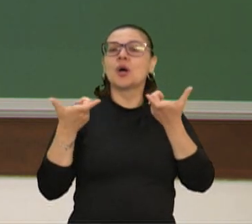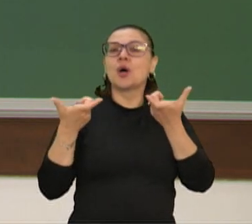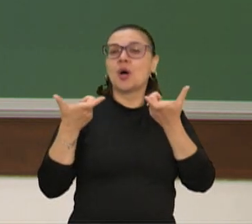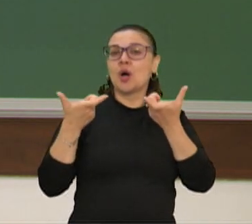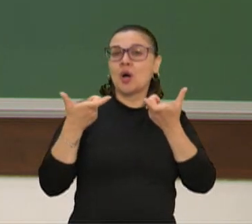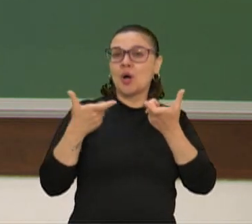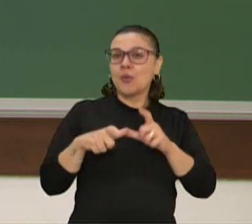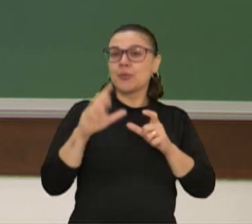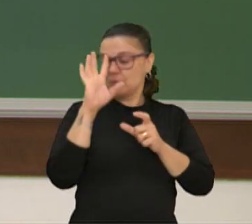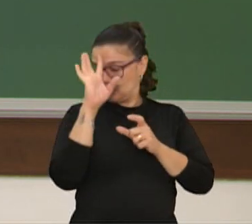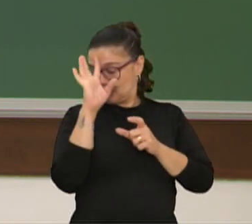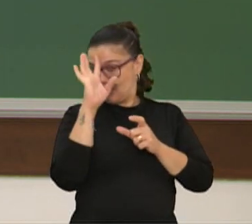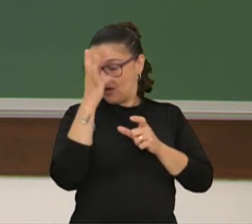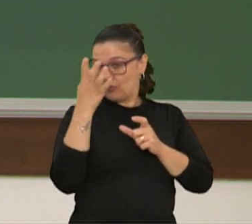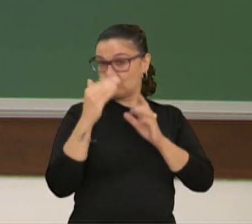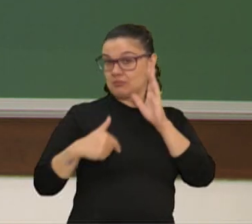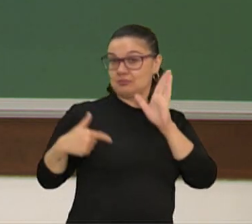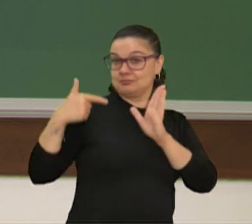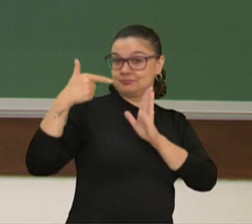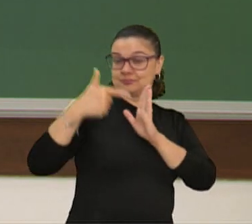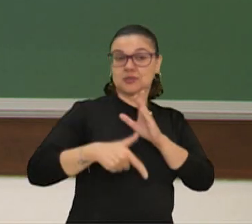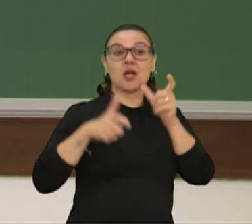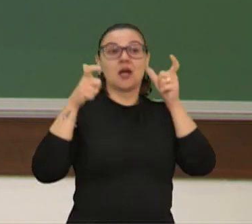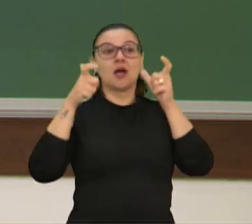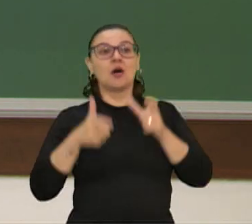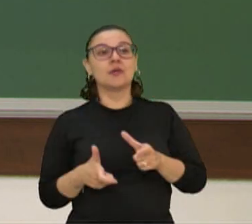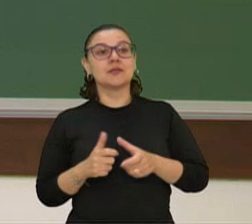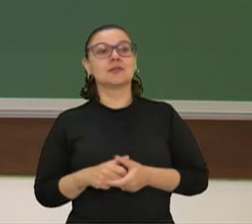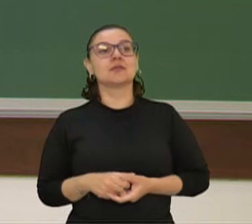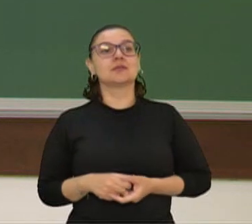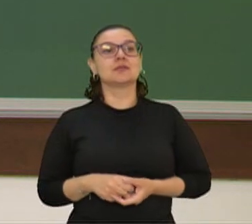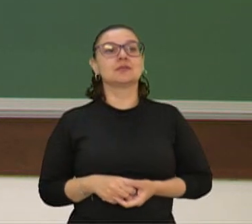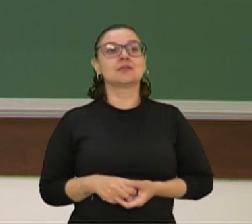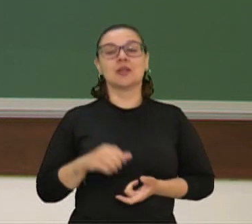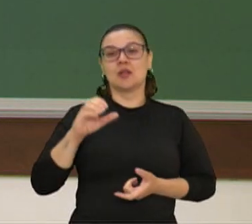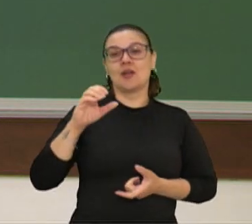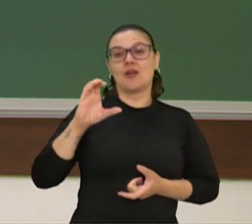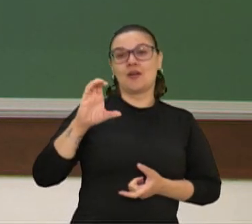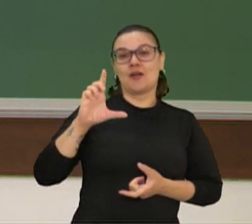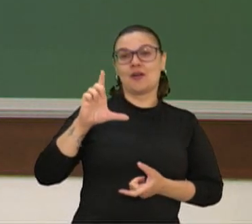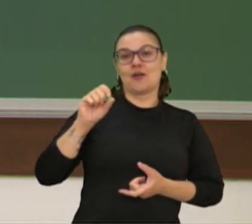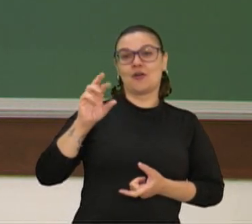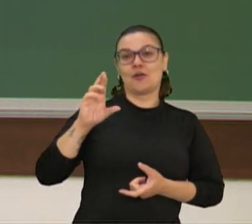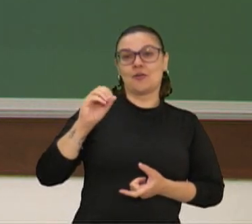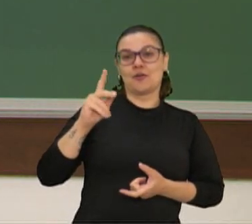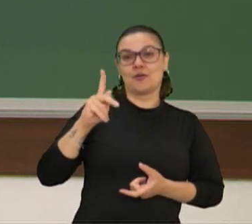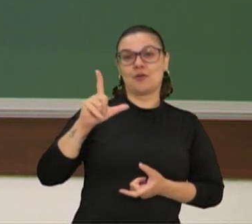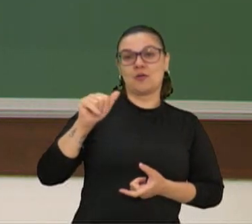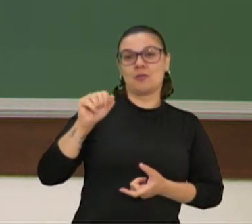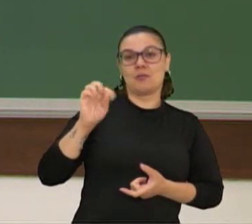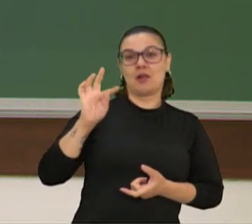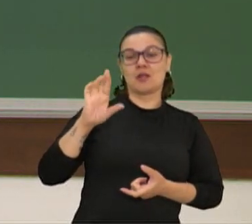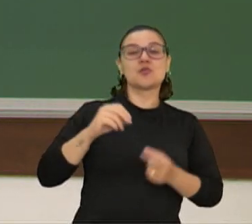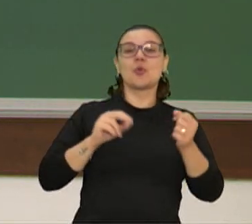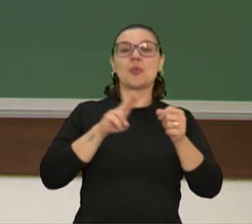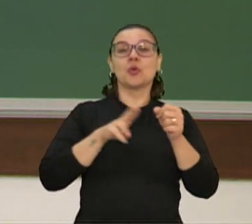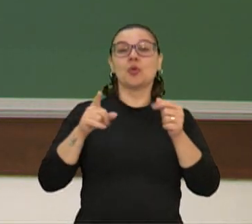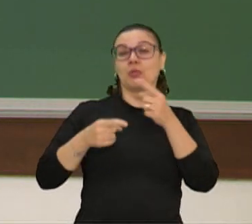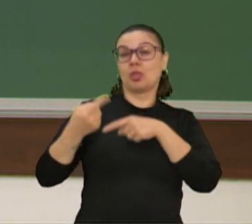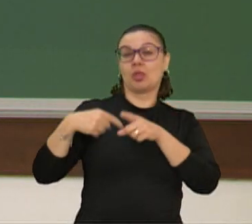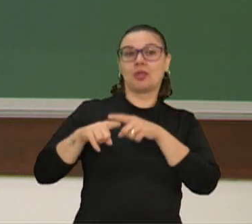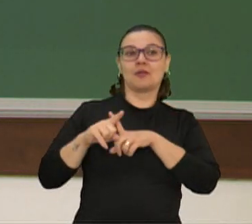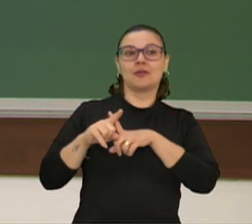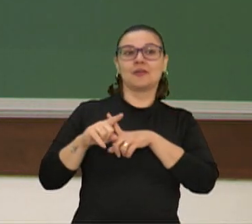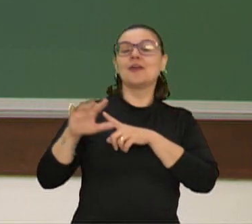Onde ocorre esse processo? Então, organela, cloroplasto. Esse processo, que processo é esse? Qual o nome do